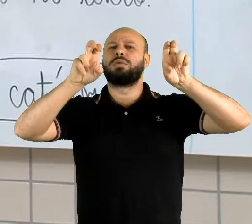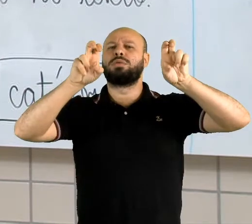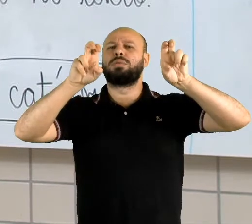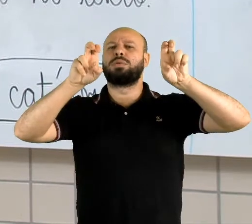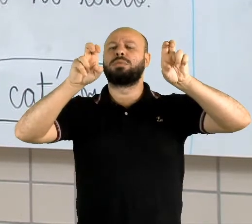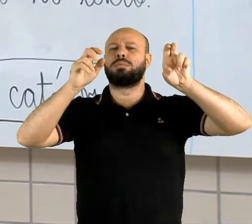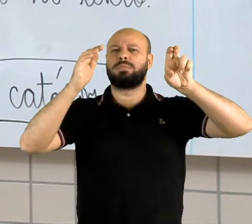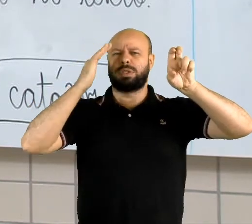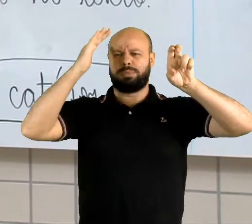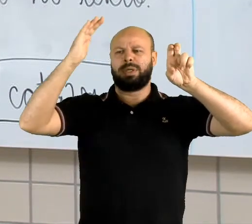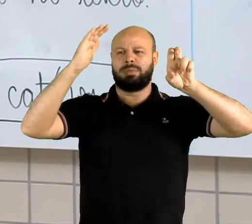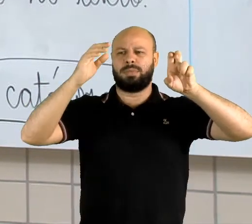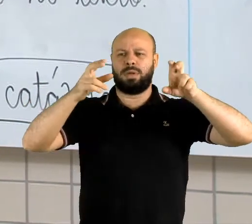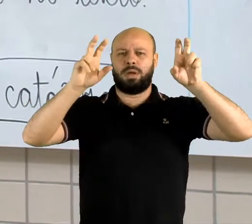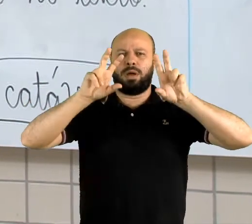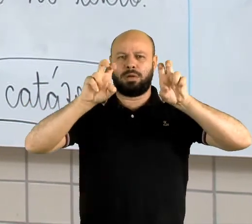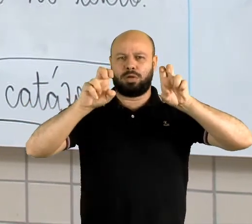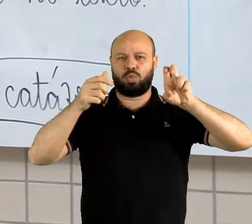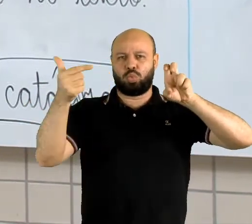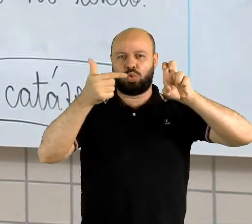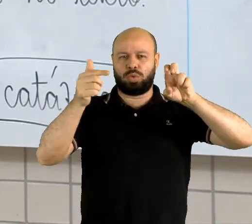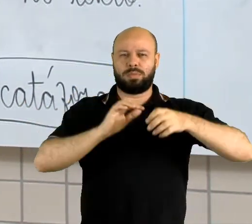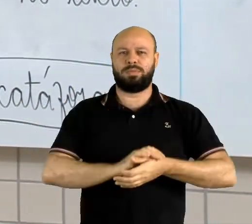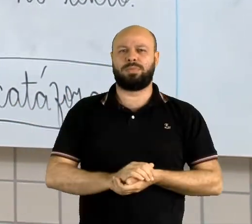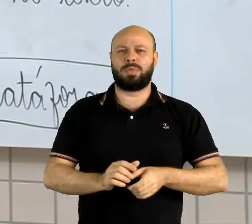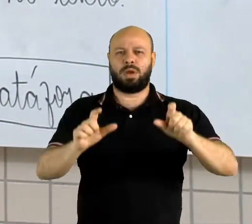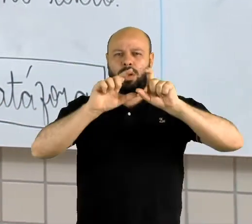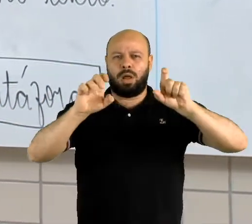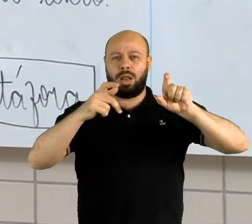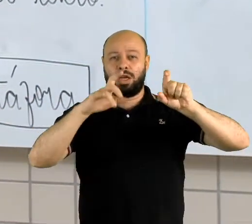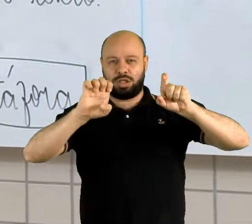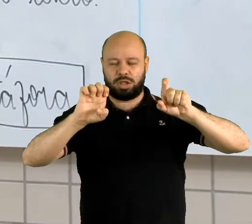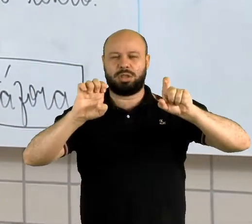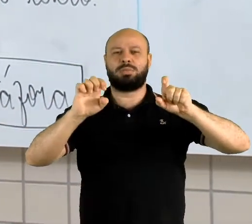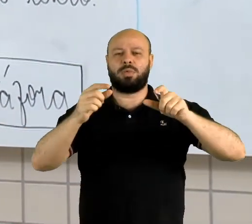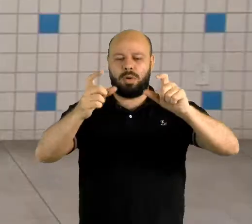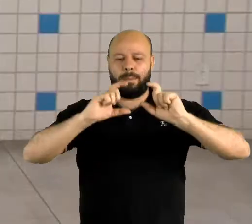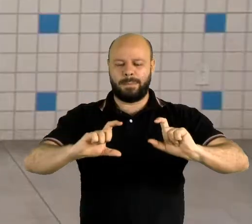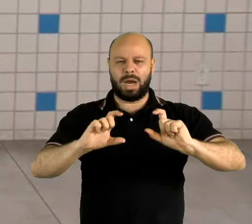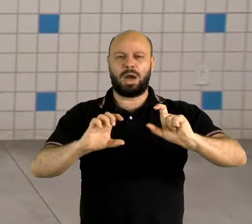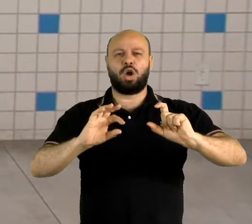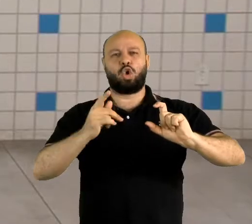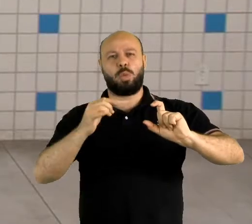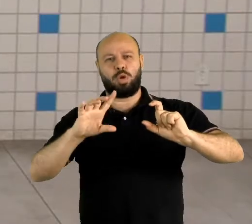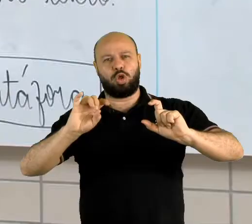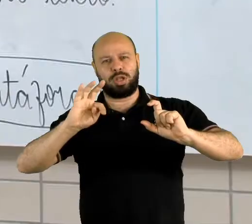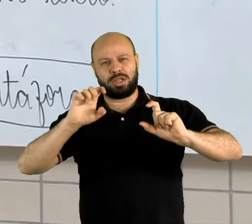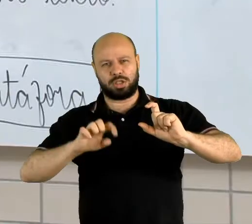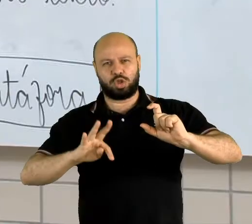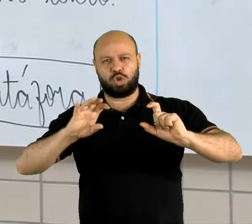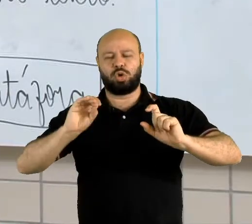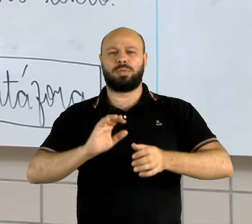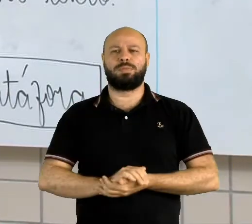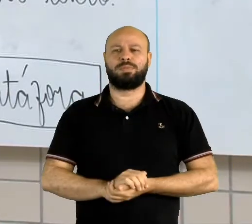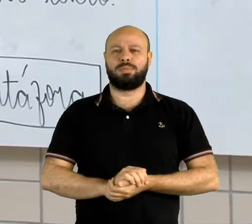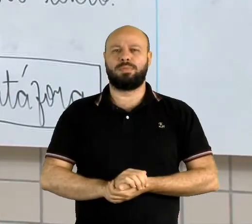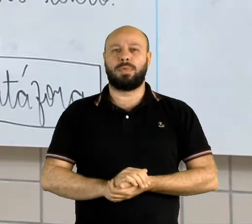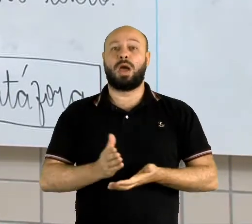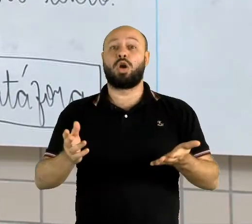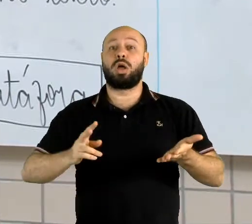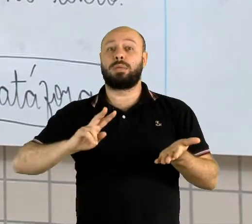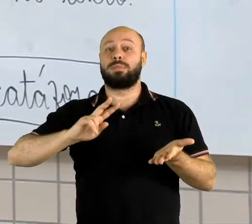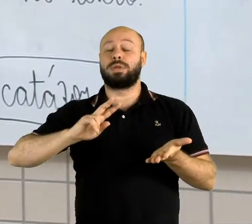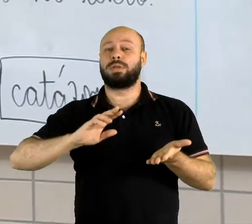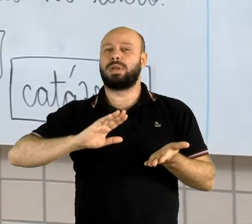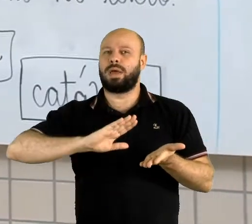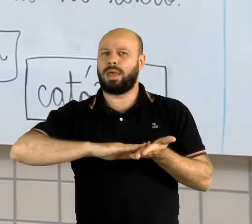título principal, título secundário, slide e corpo do texto. Vamos para a interpretação. Vamos interpretar